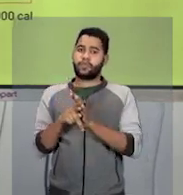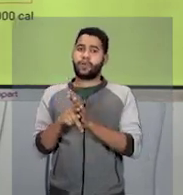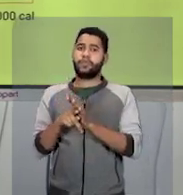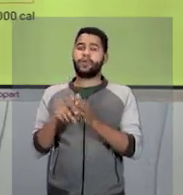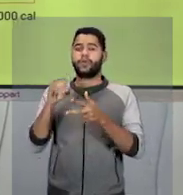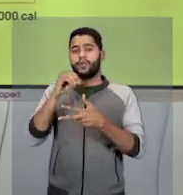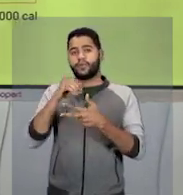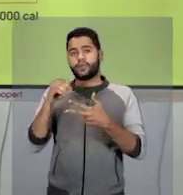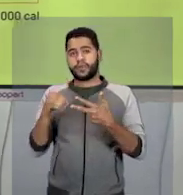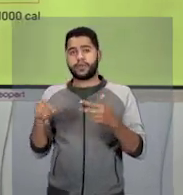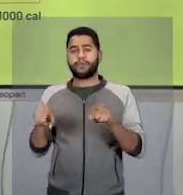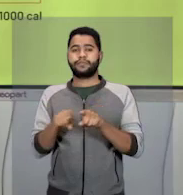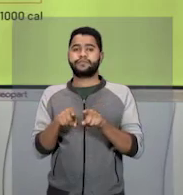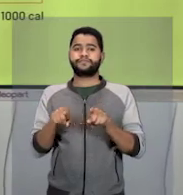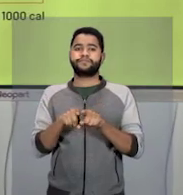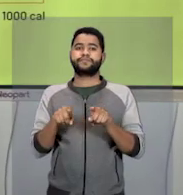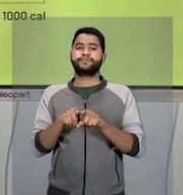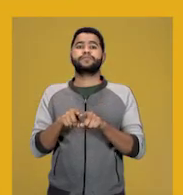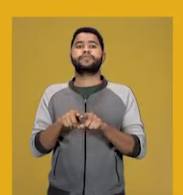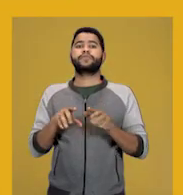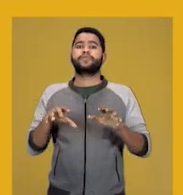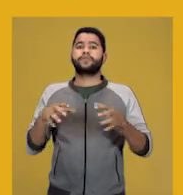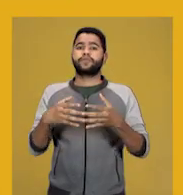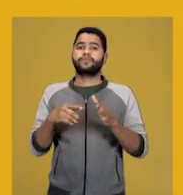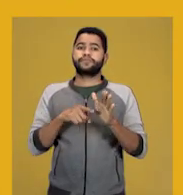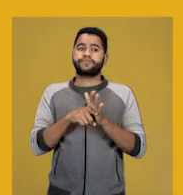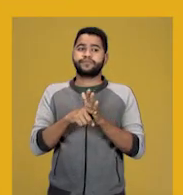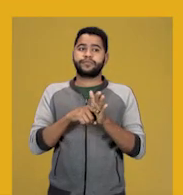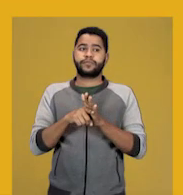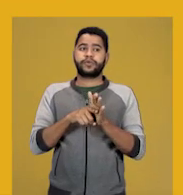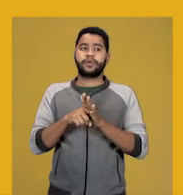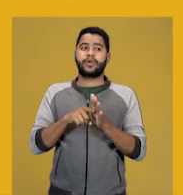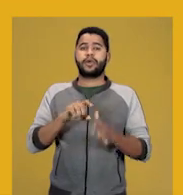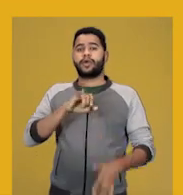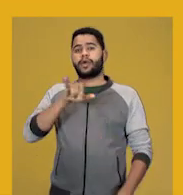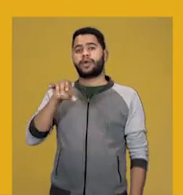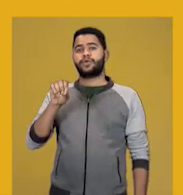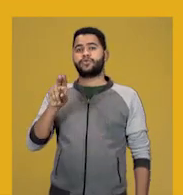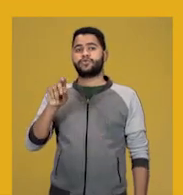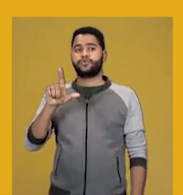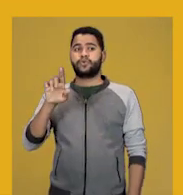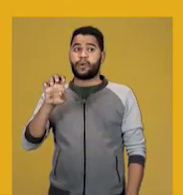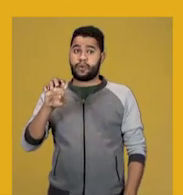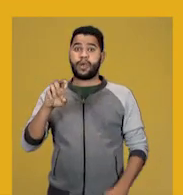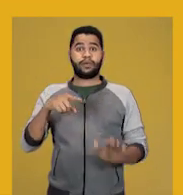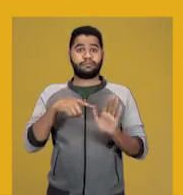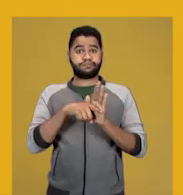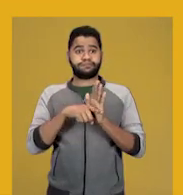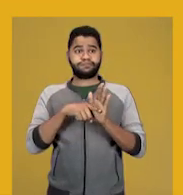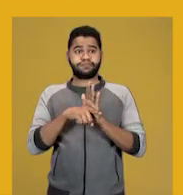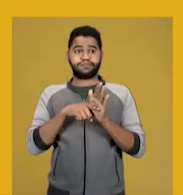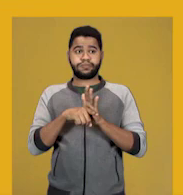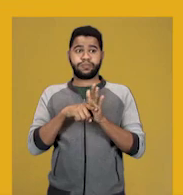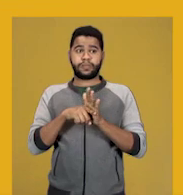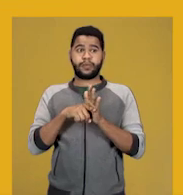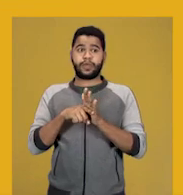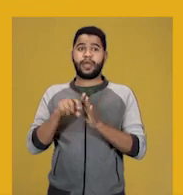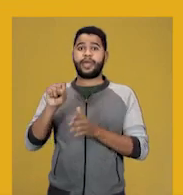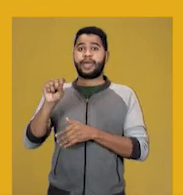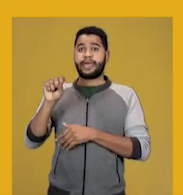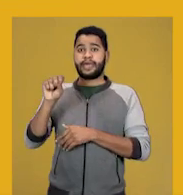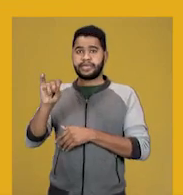na comunidade científica, tá? A unidade de Joule é a unidade da comunidade científica, é a unidade do